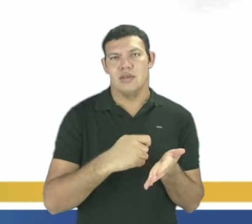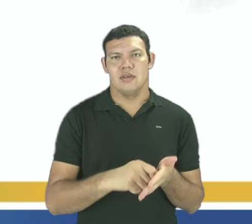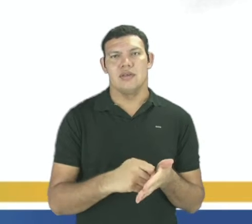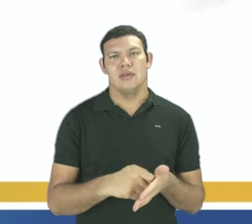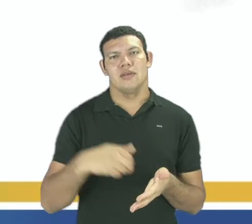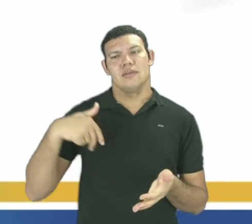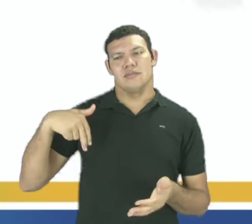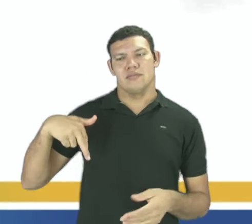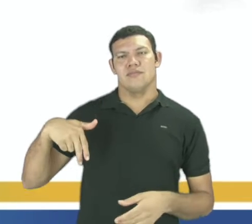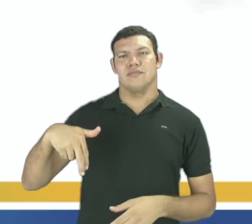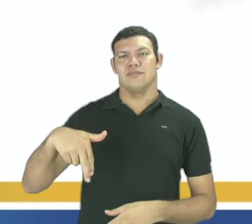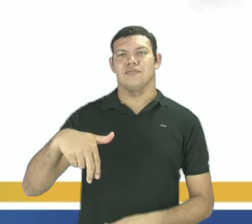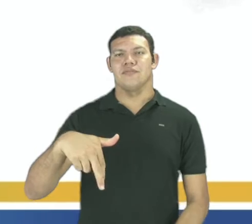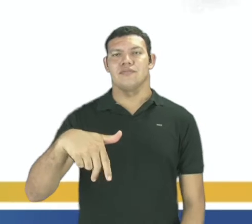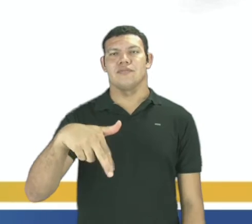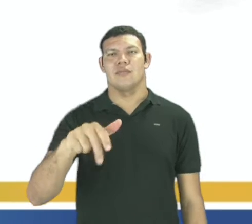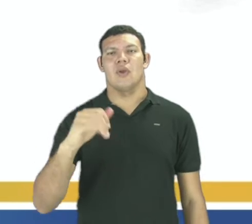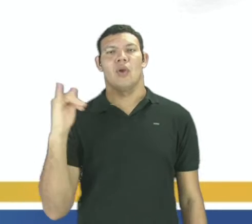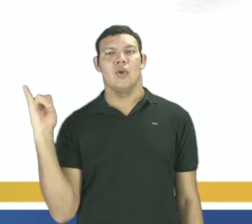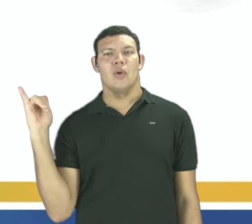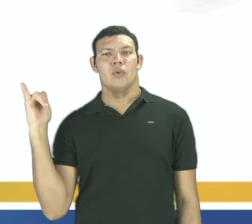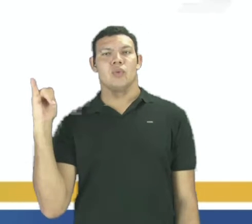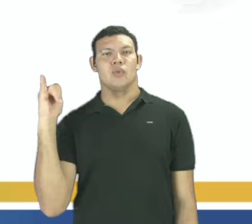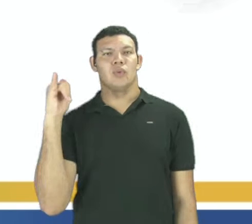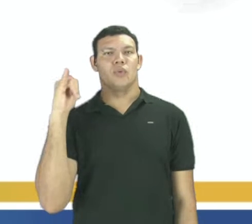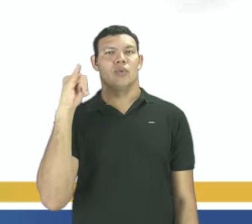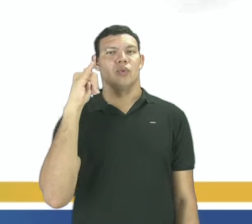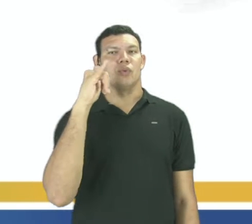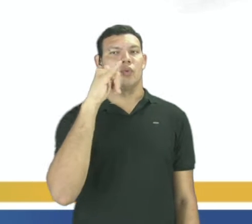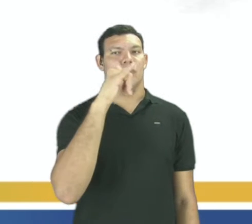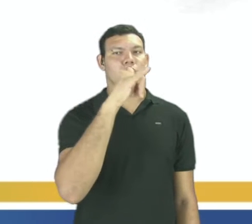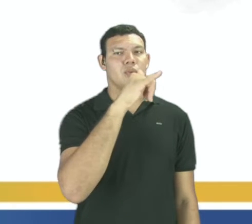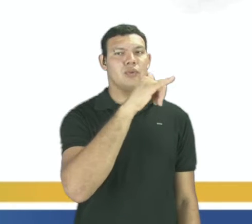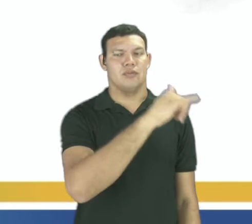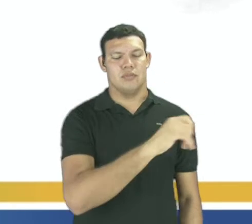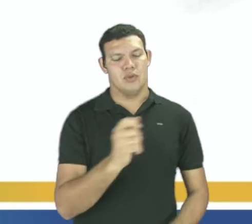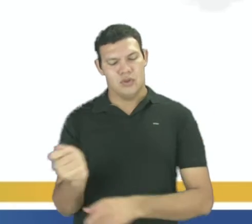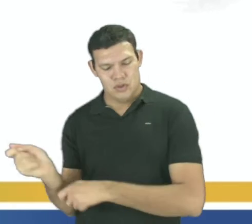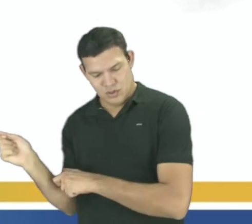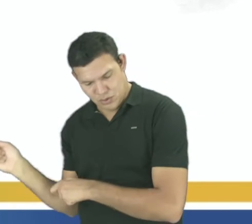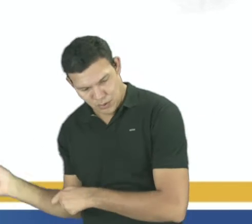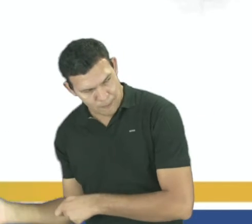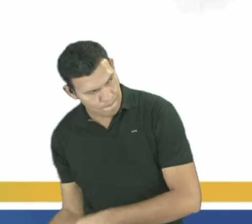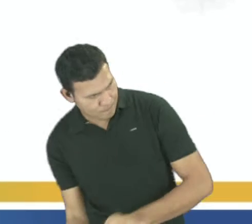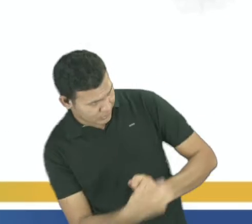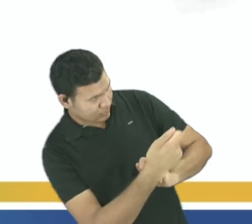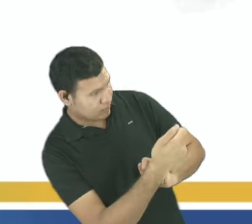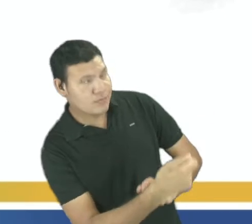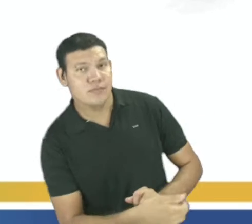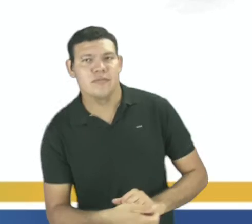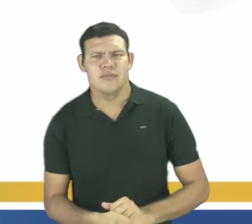pé, viajar de avião, jogar com taco e etc.